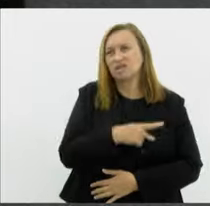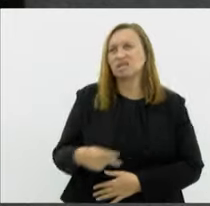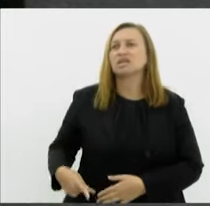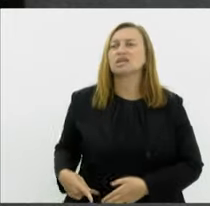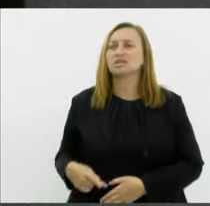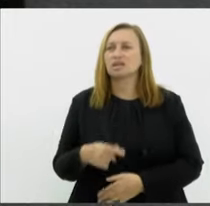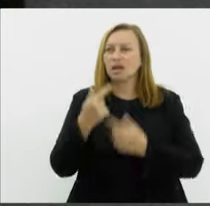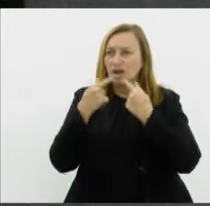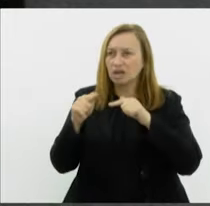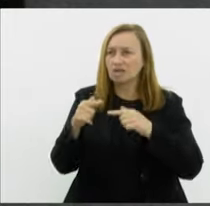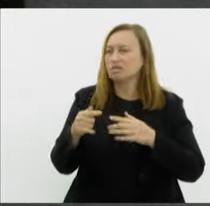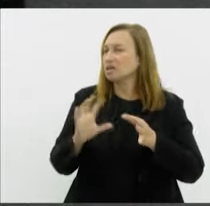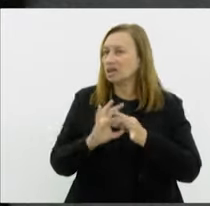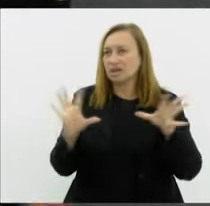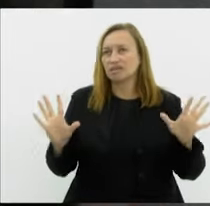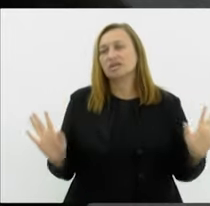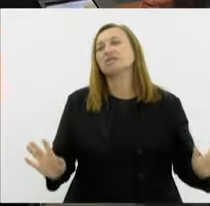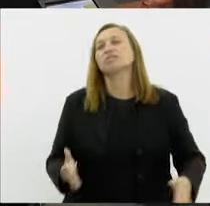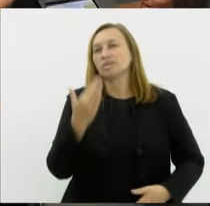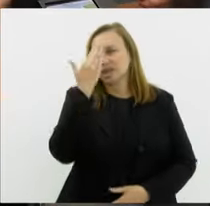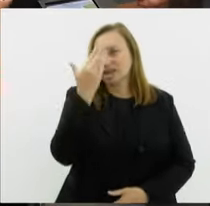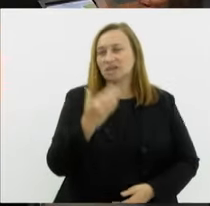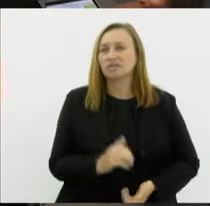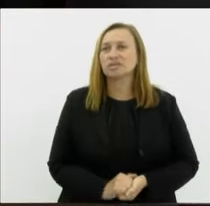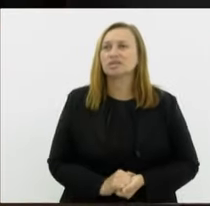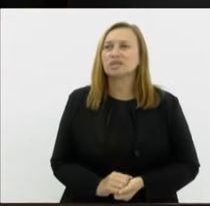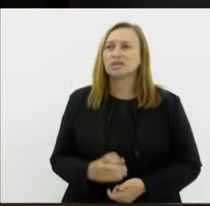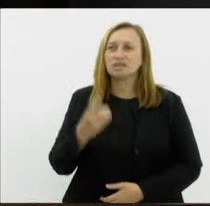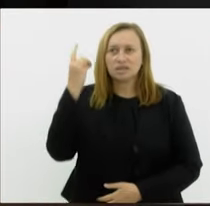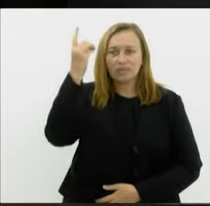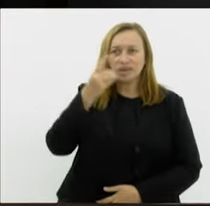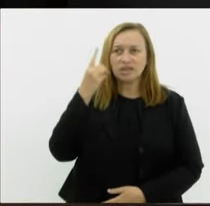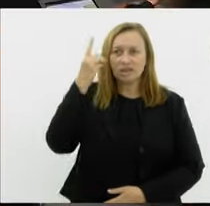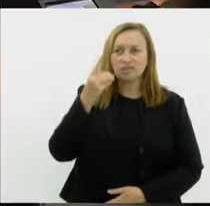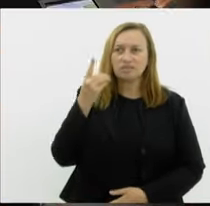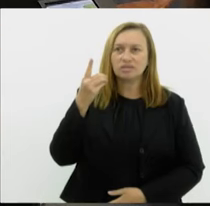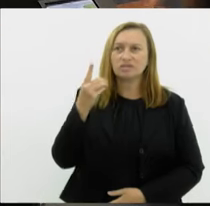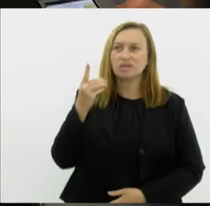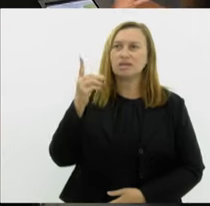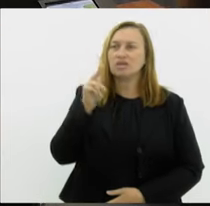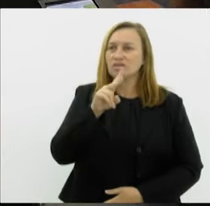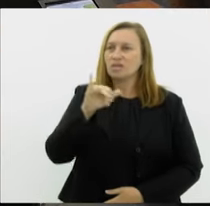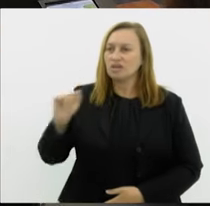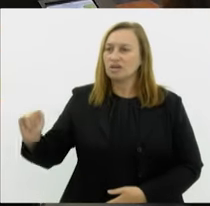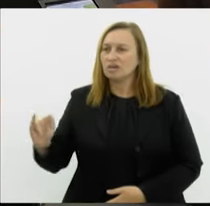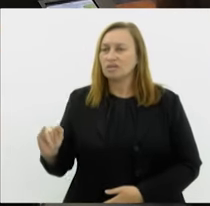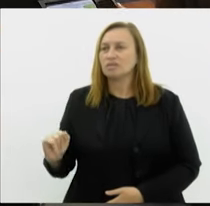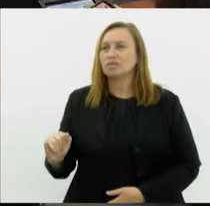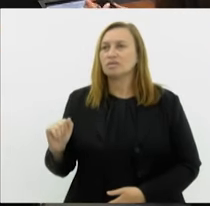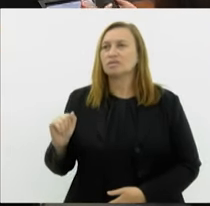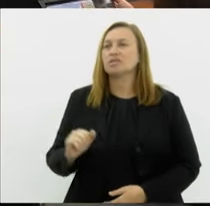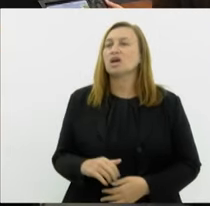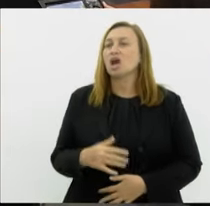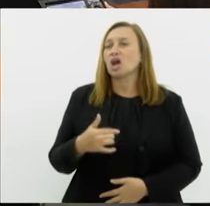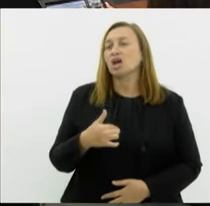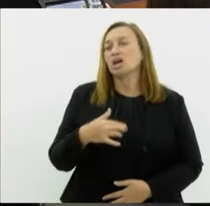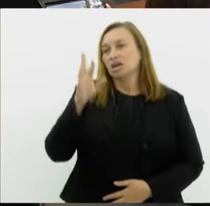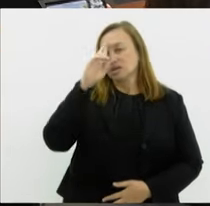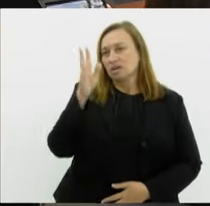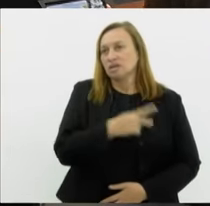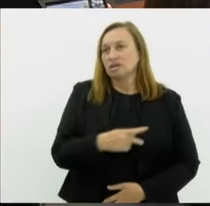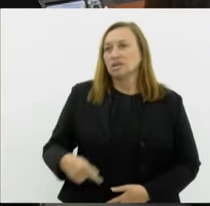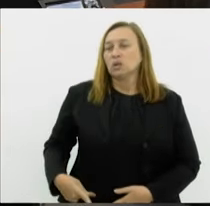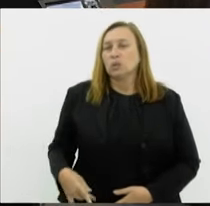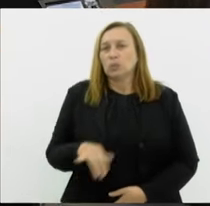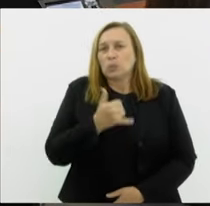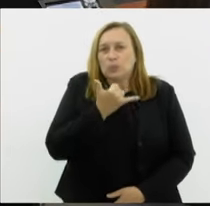Nada, vontade. Obrigado. Deputado Val. Senhor presidente, eu fico até um pouco assim,